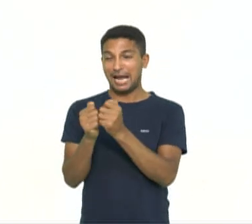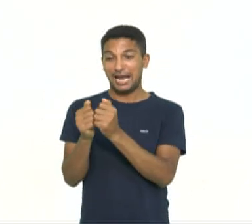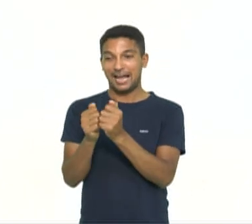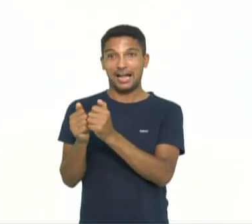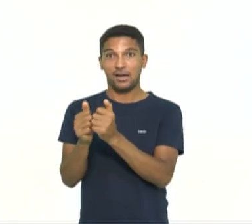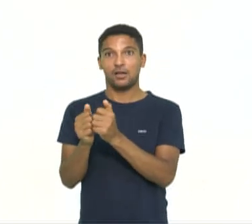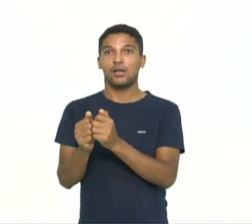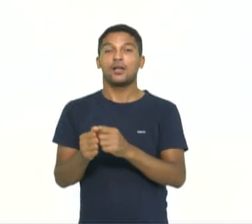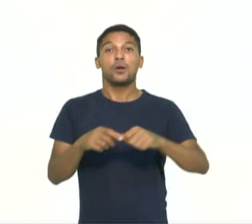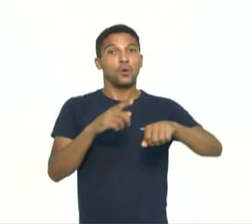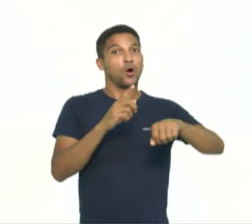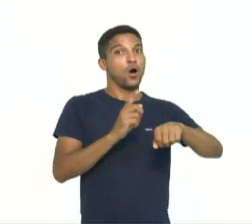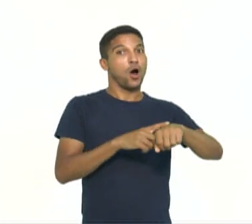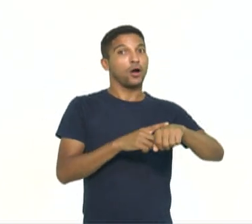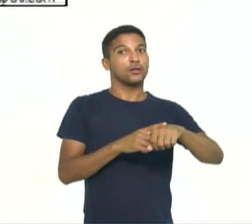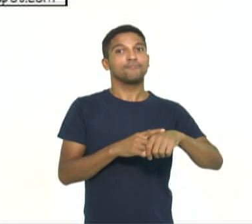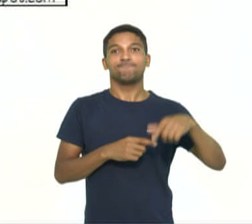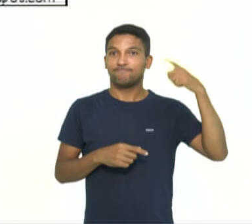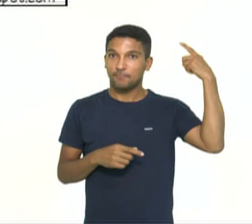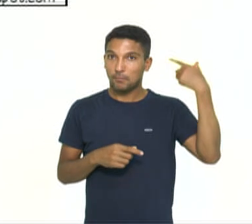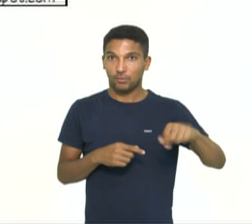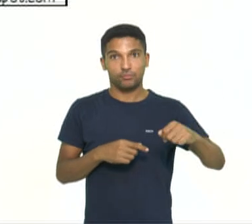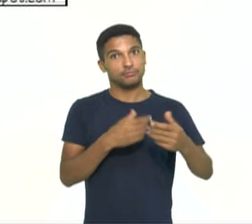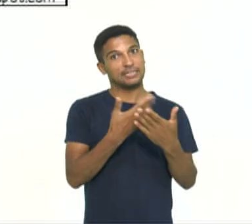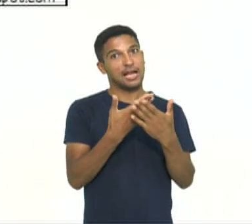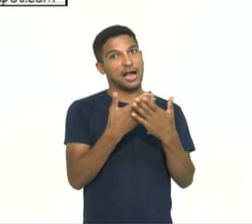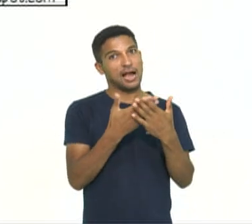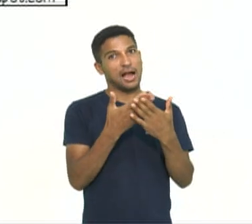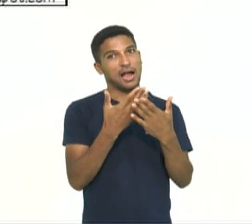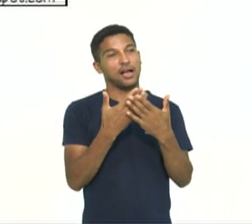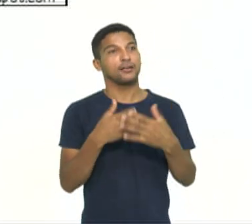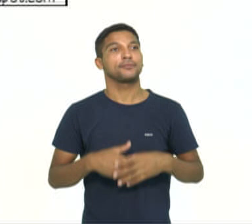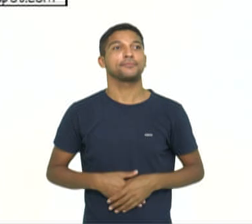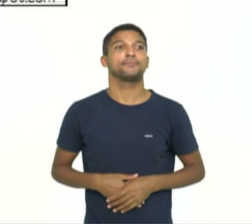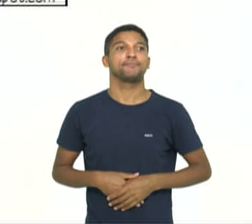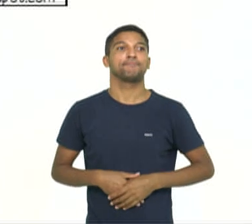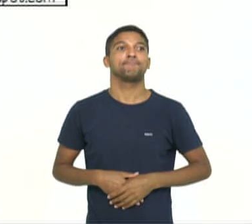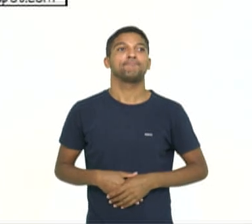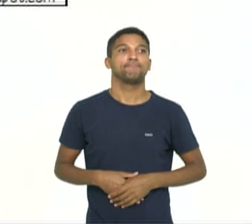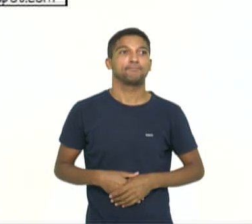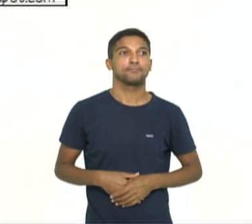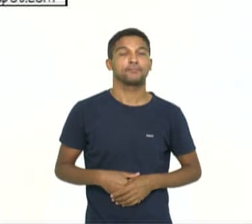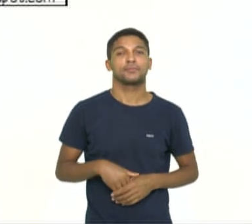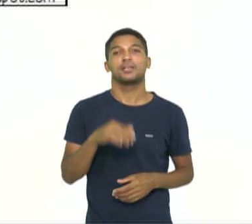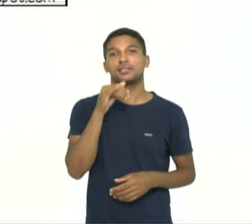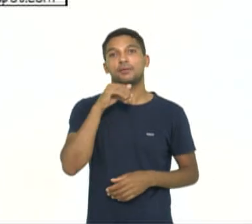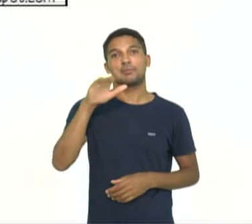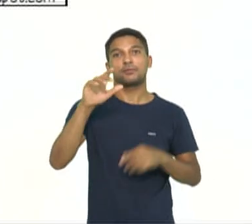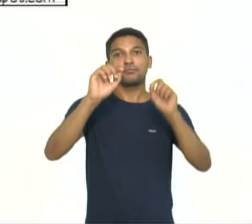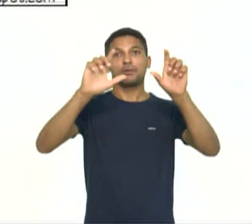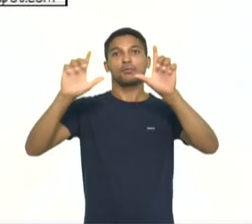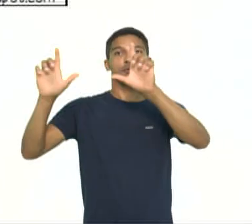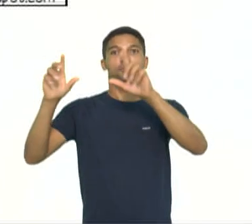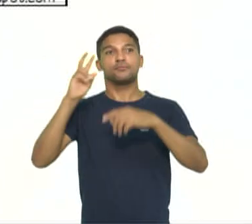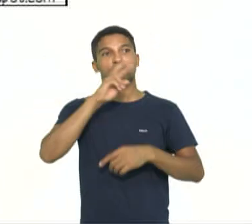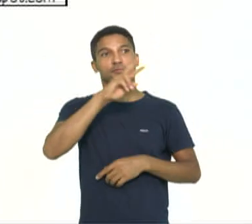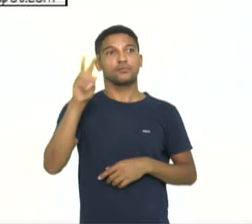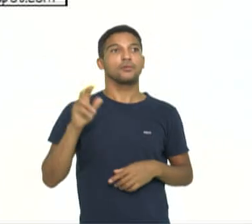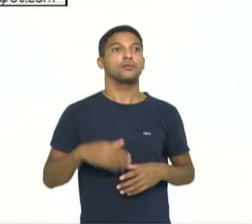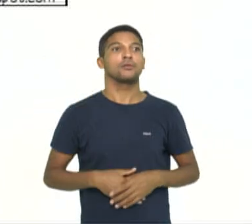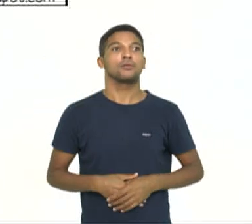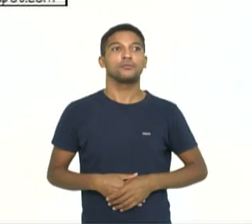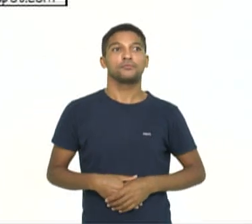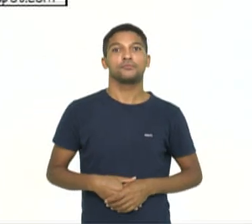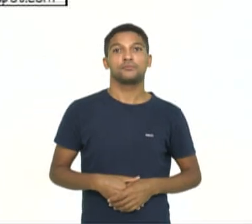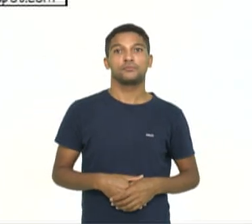os exercícios, sinto que devo estudar mais. Né? Mais um exemplo, olha aqui. Estou cheia desses livros com lobos e